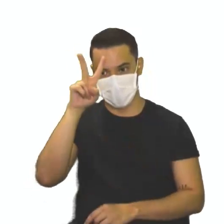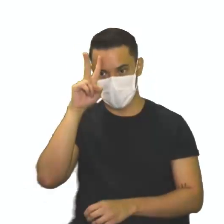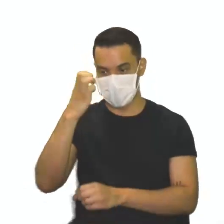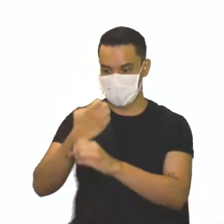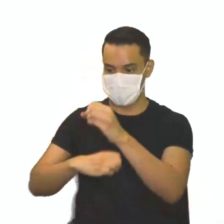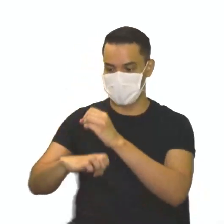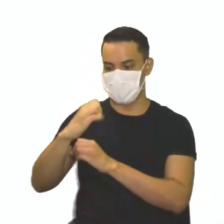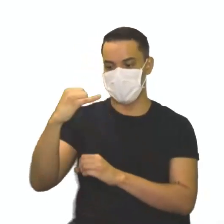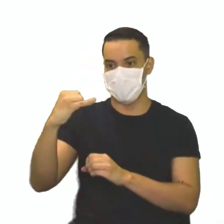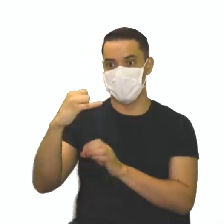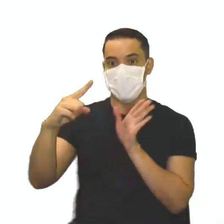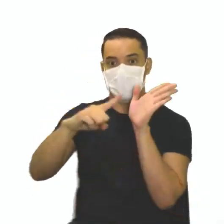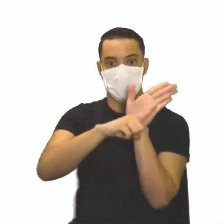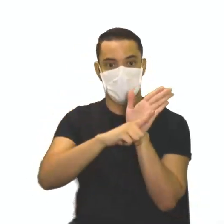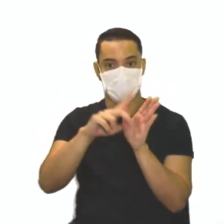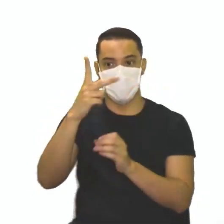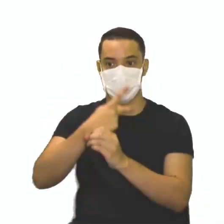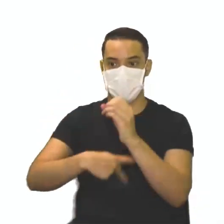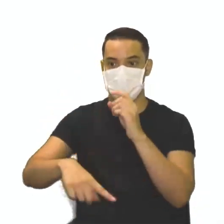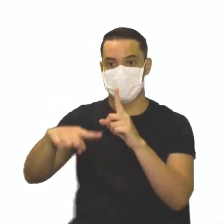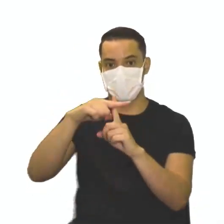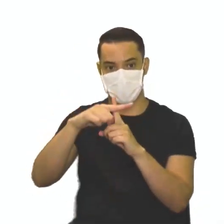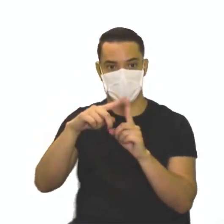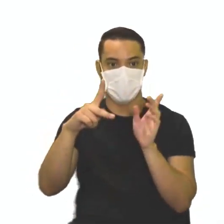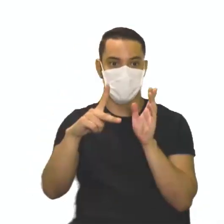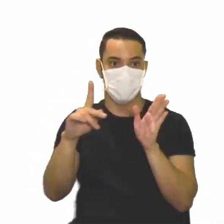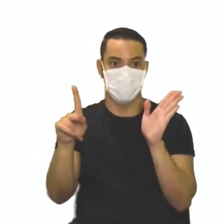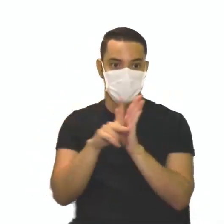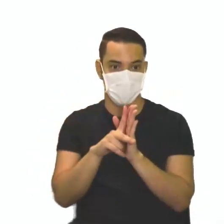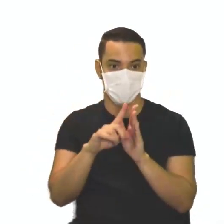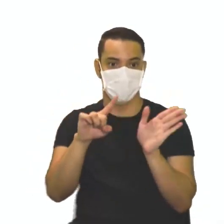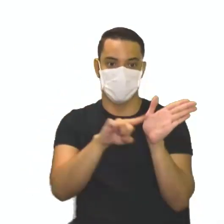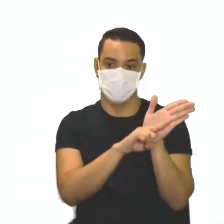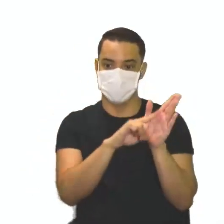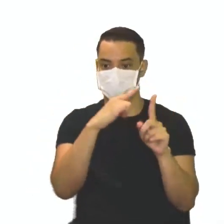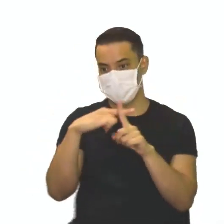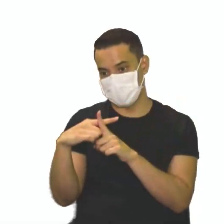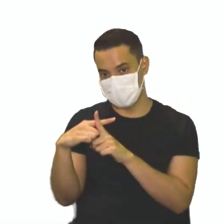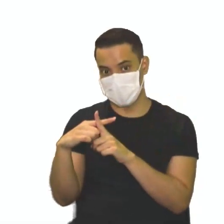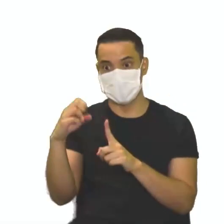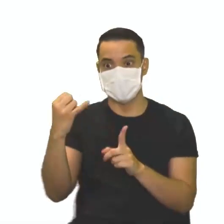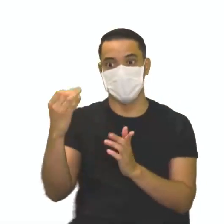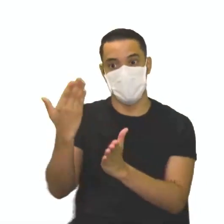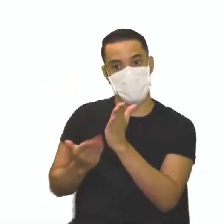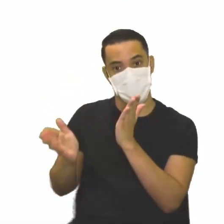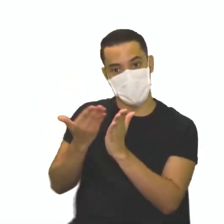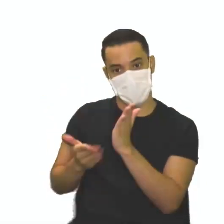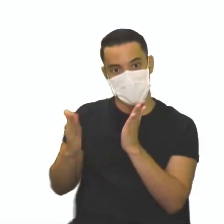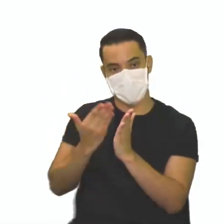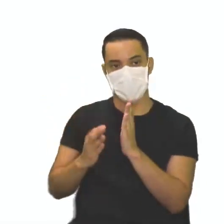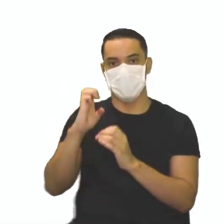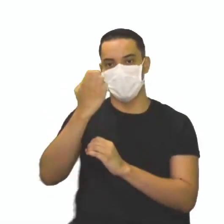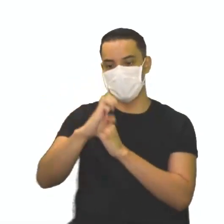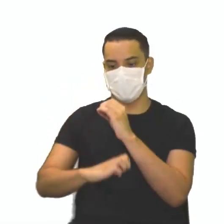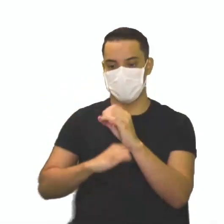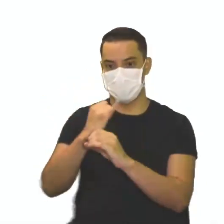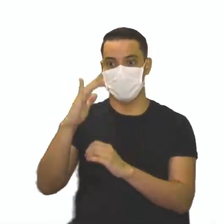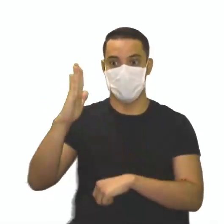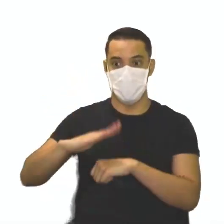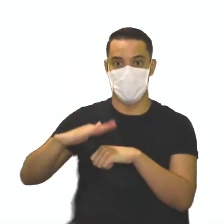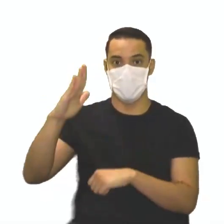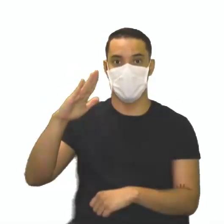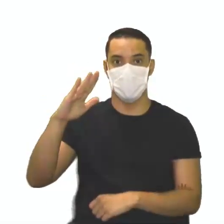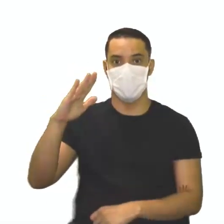Elétron. Quem é o positivo? Próton. Se eu perdi elétrons, eu fiquei com mais prótons. Então, minha